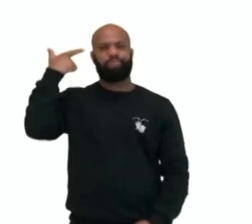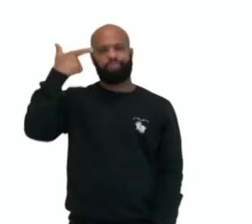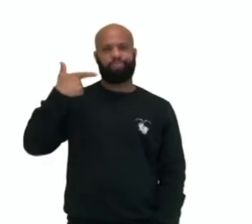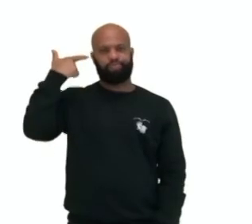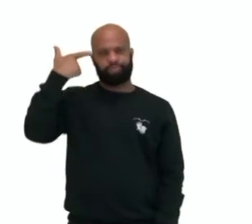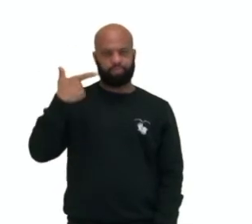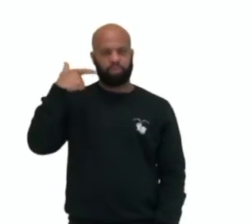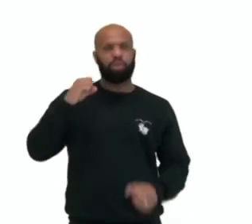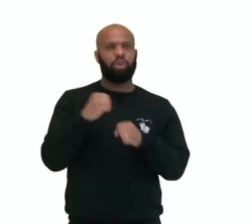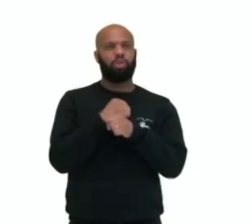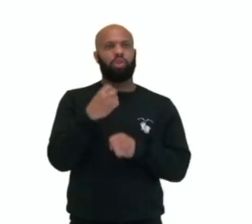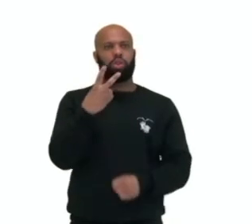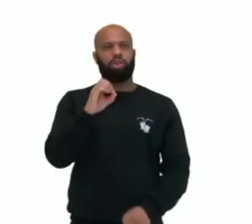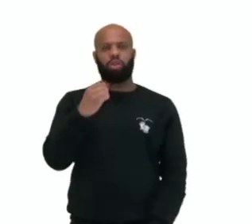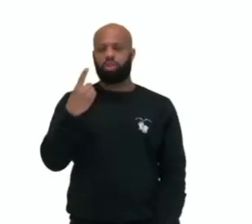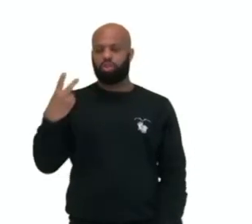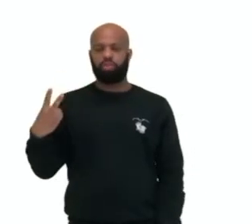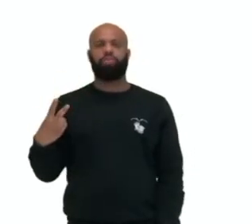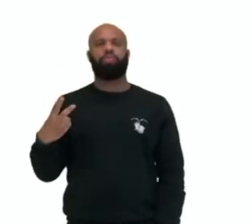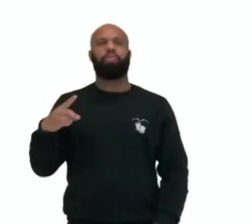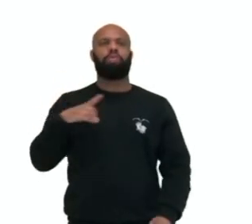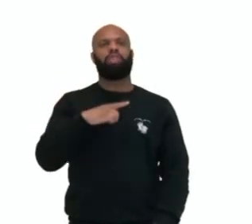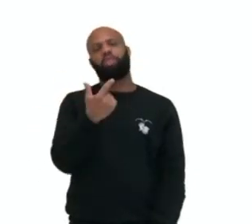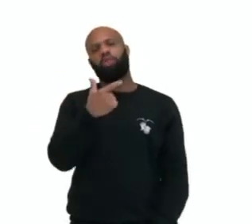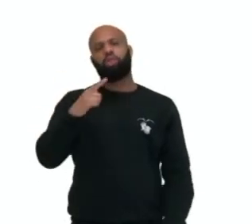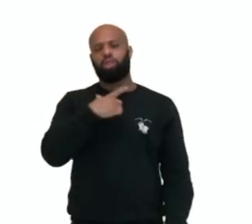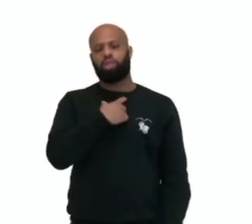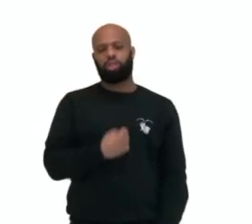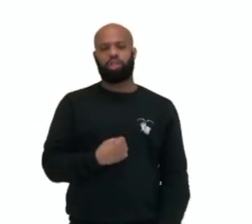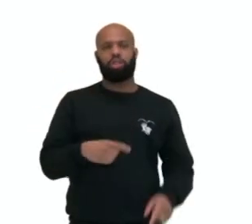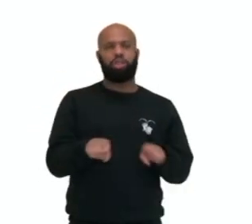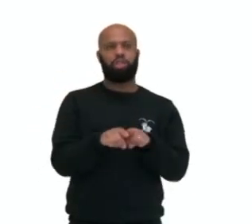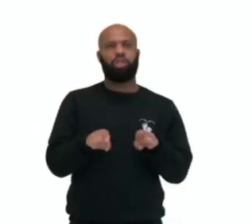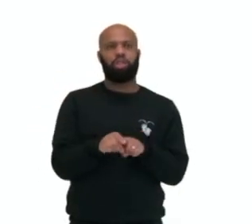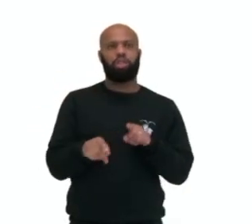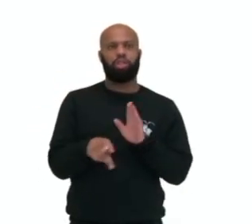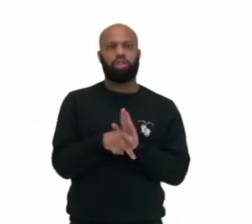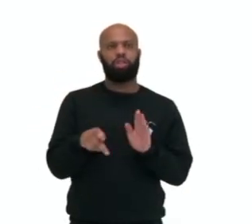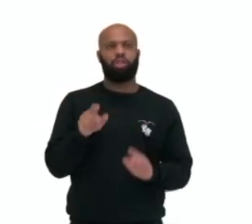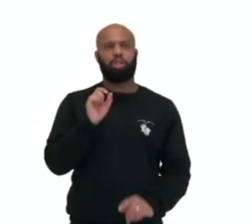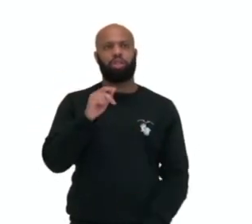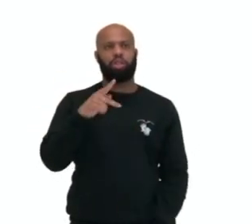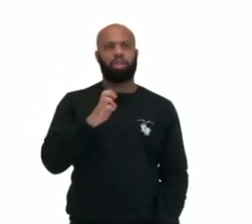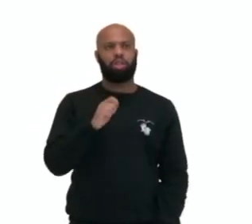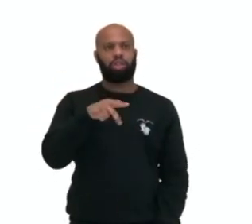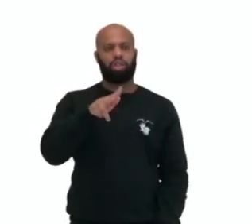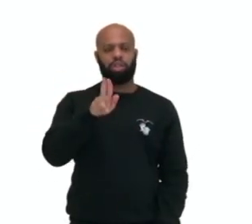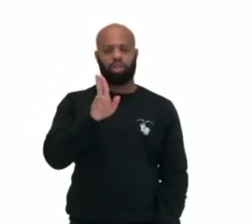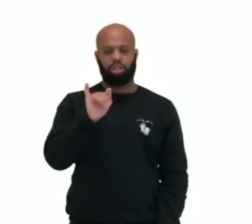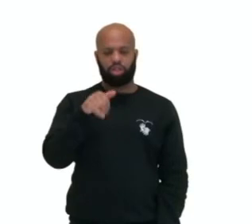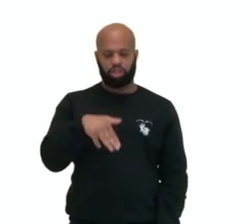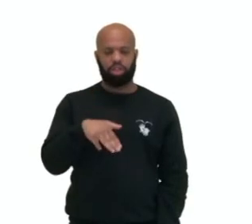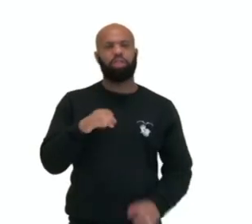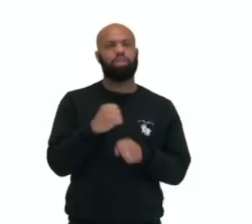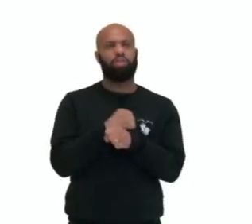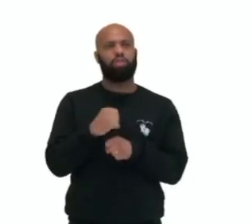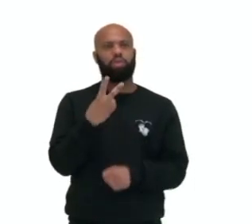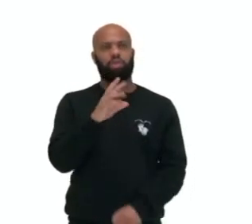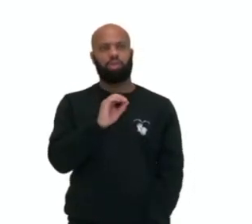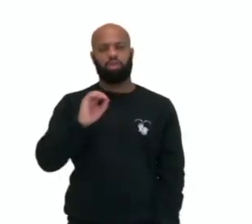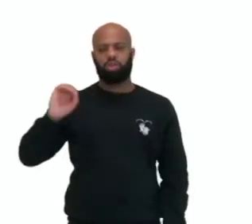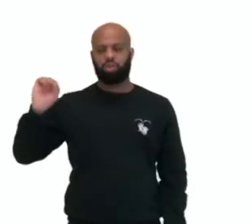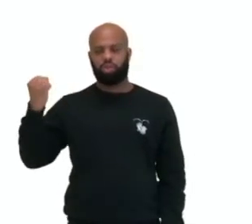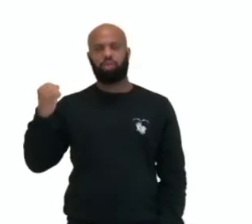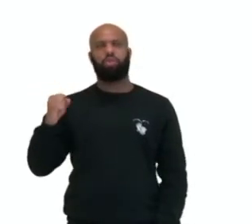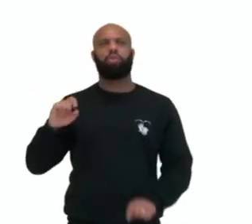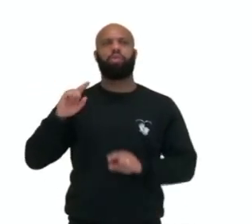no individual e ouro nos pares nos Jogos Paralímpicos de Pequim em 2008, tá? A história do Eliseu foi o